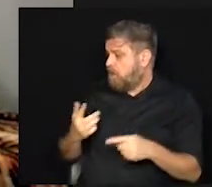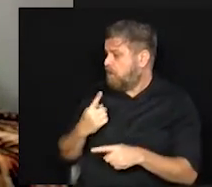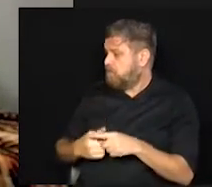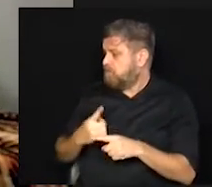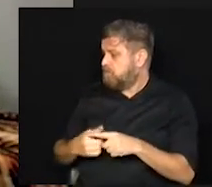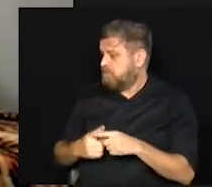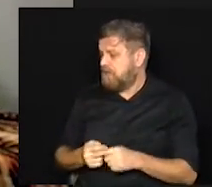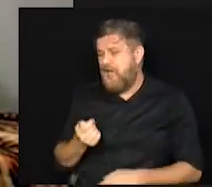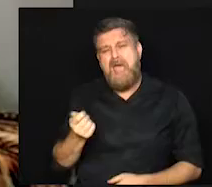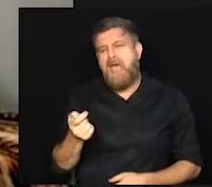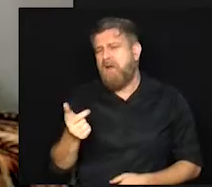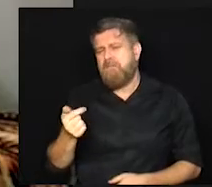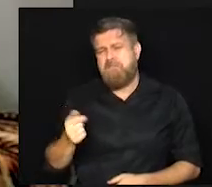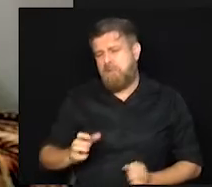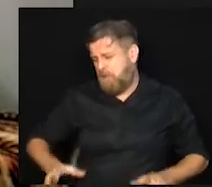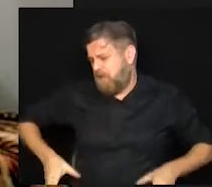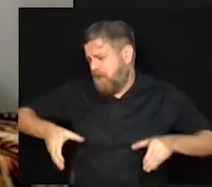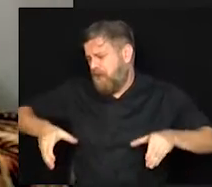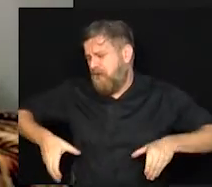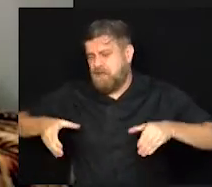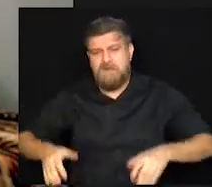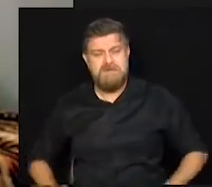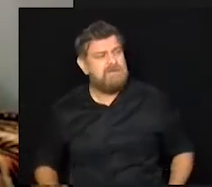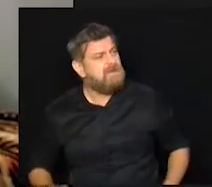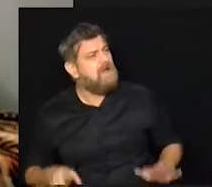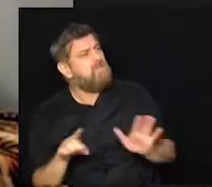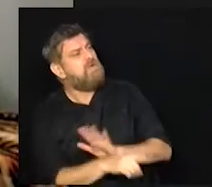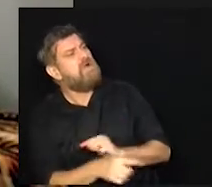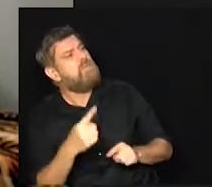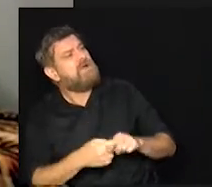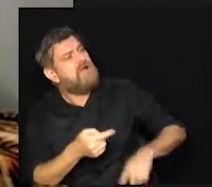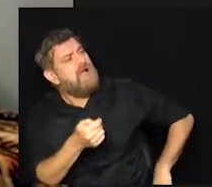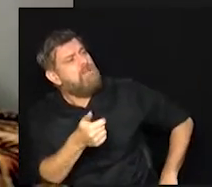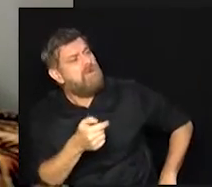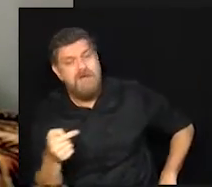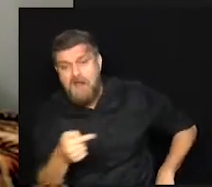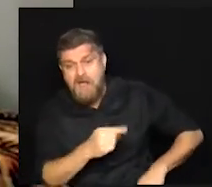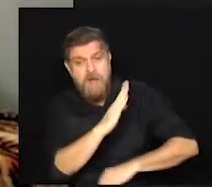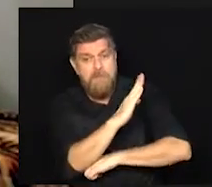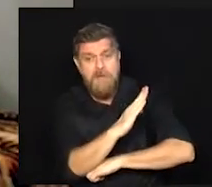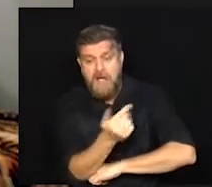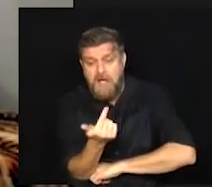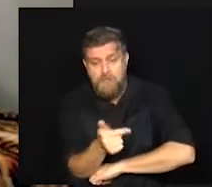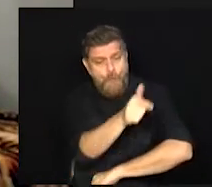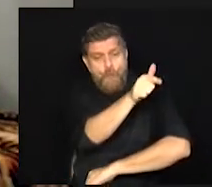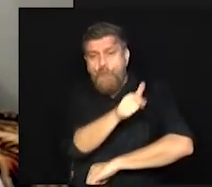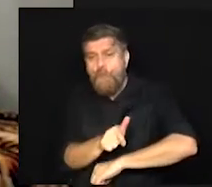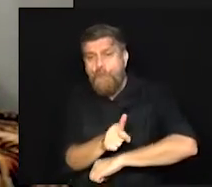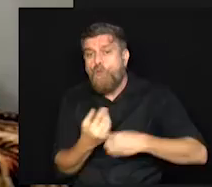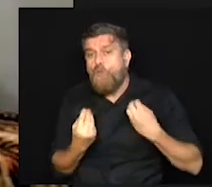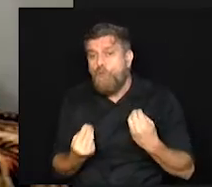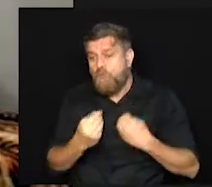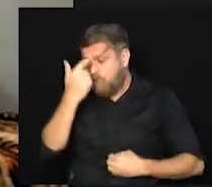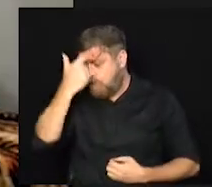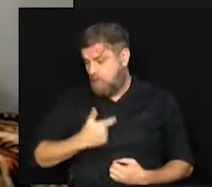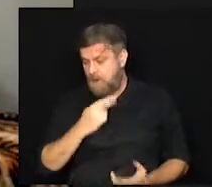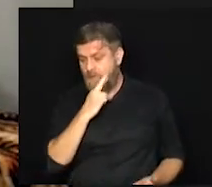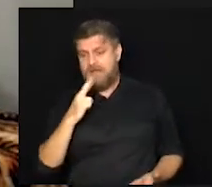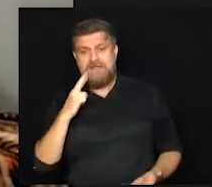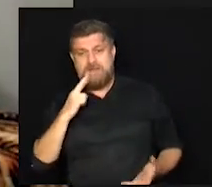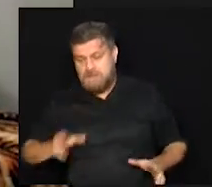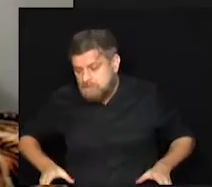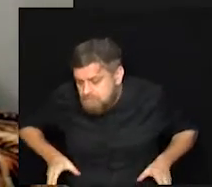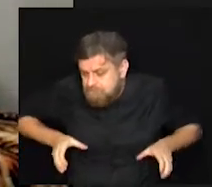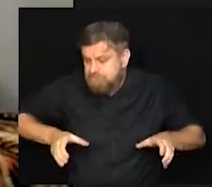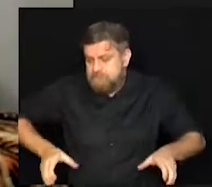é poucas pessoas que usam. Mas por que poucas pessoas que usam? Porque não tem. Como que eu vou frequentar um restaurante? Como que